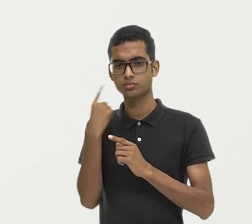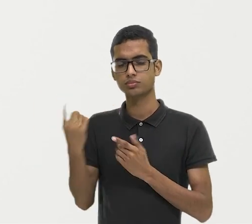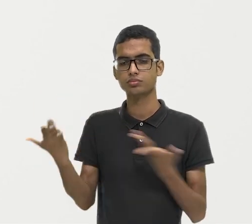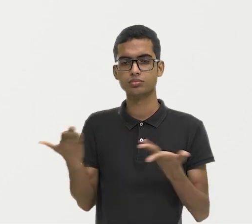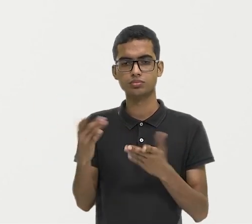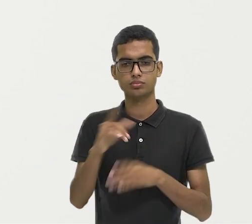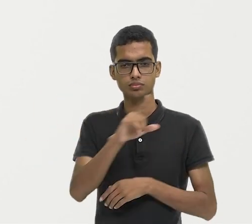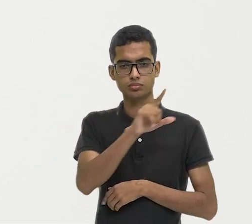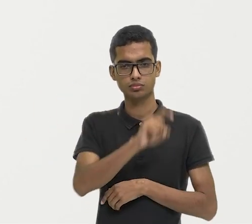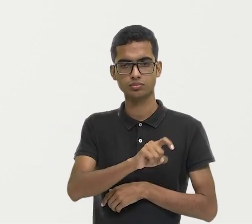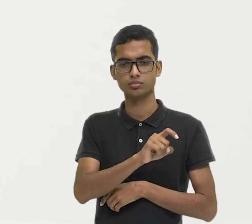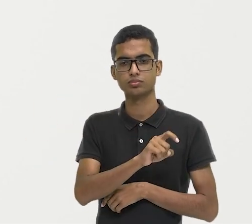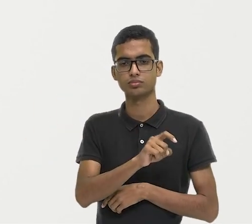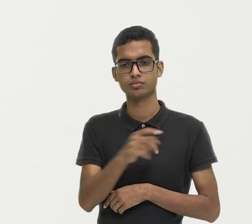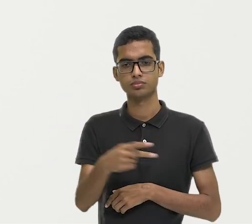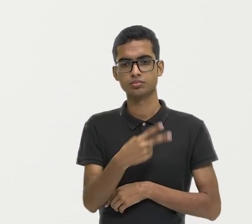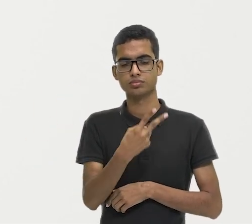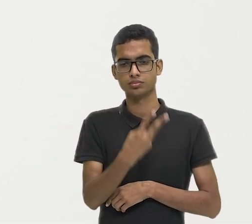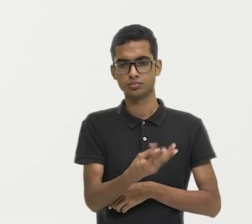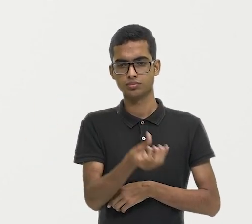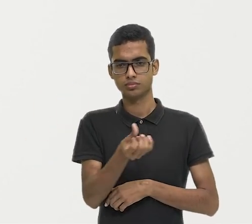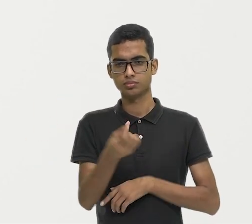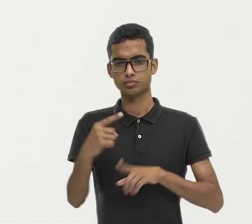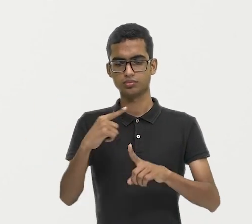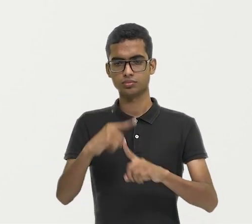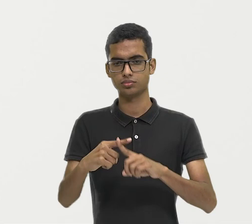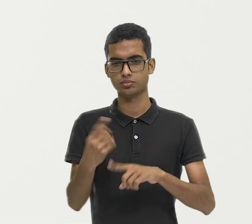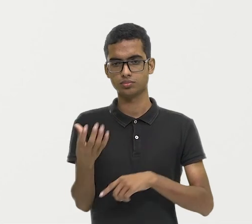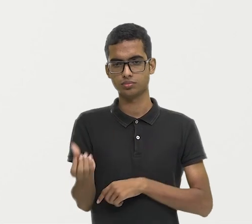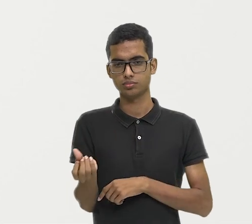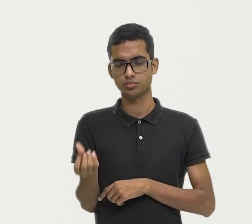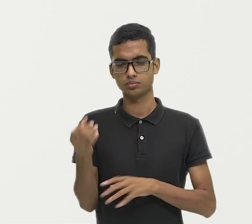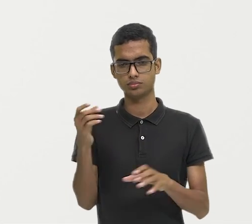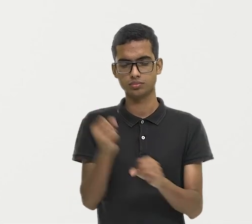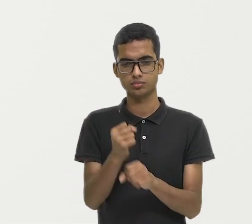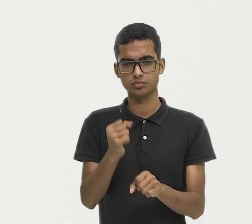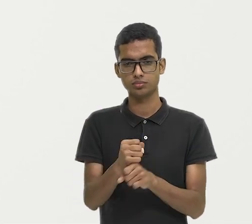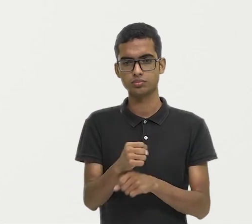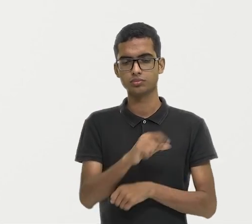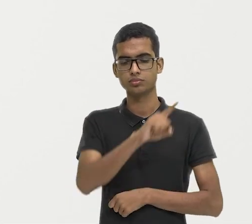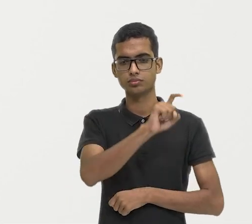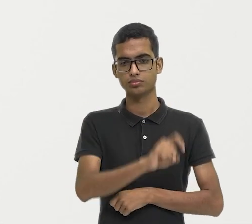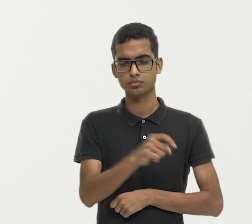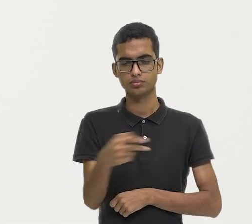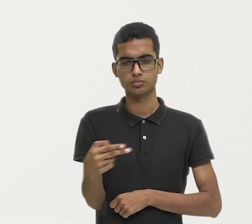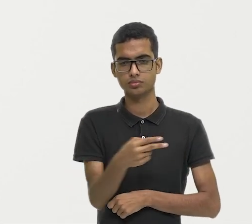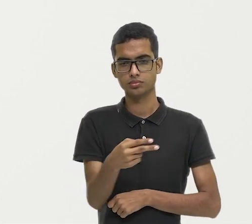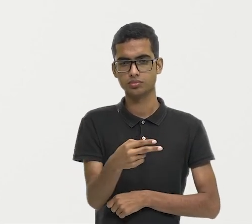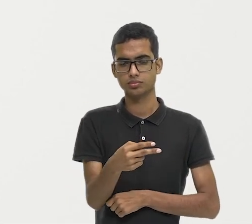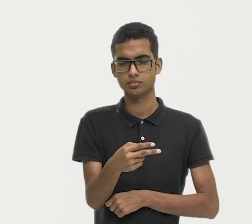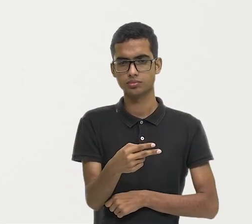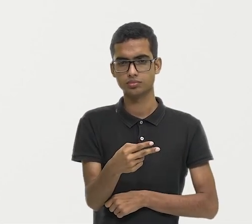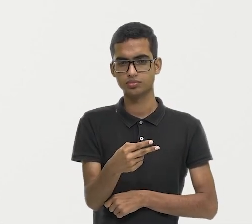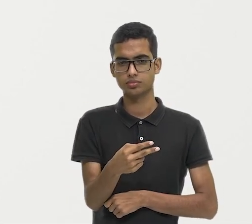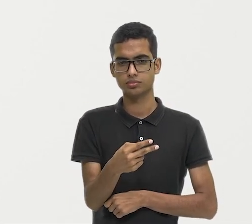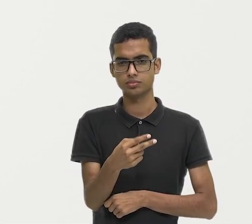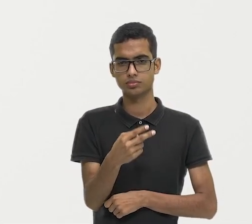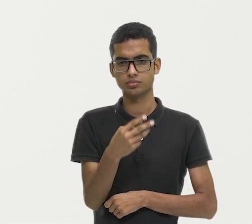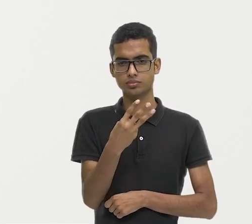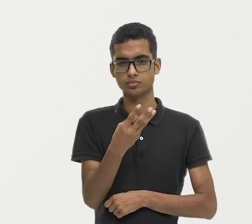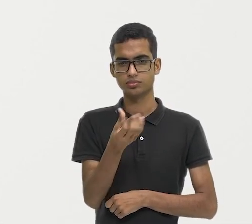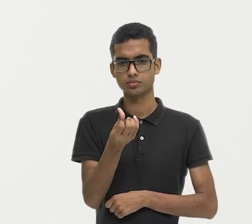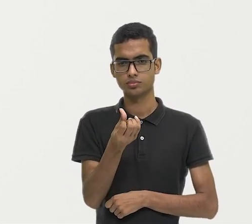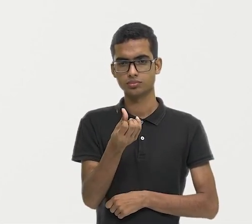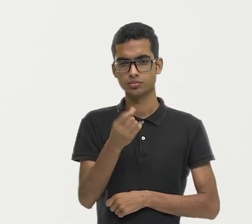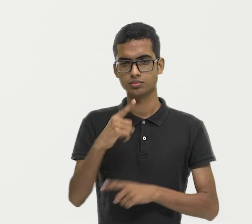6. Automaticamente, então, o valor de X é igual a quanto? Vamos lá. 6 vezes 6, 36.